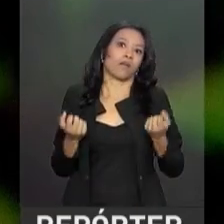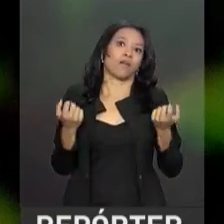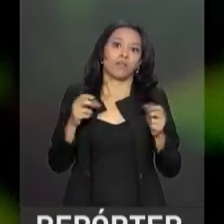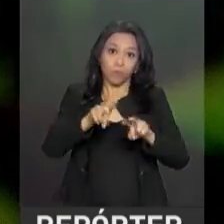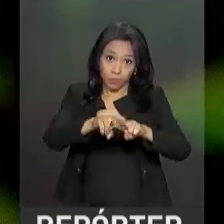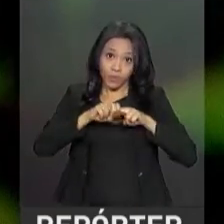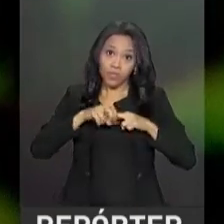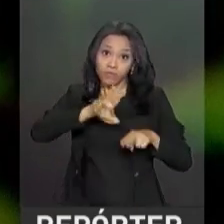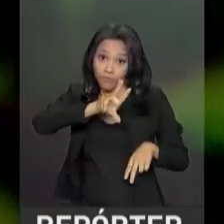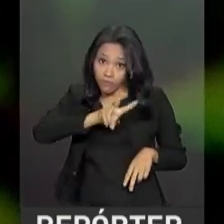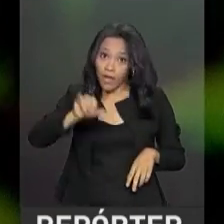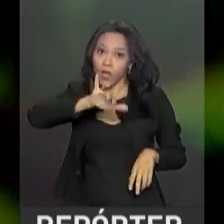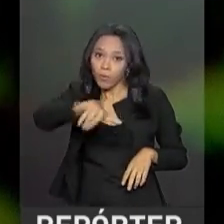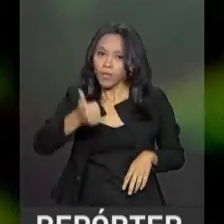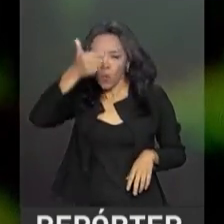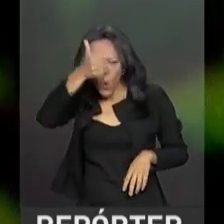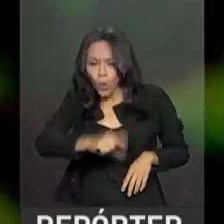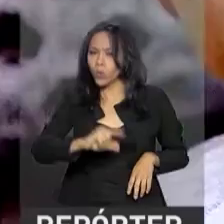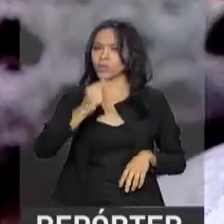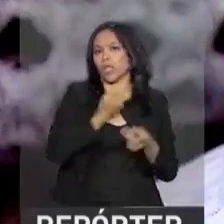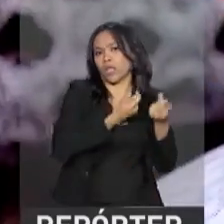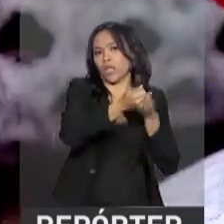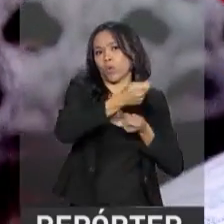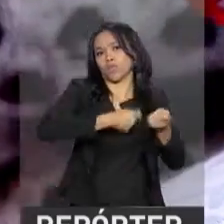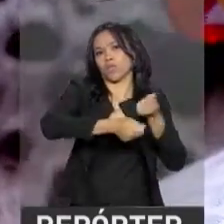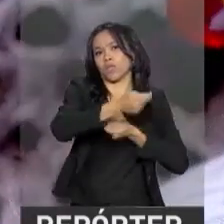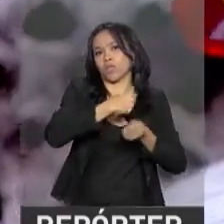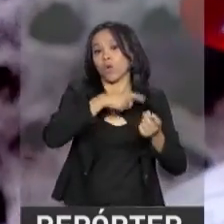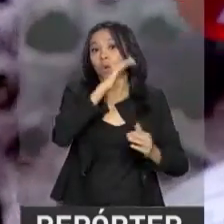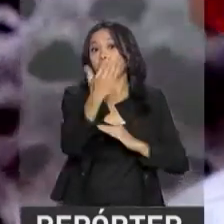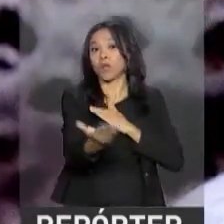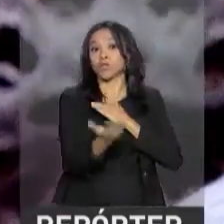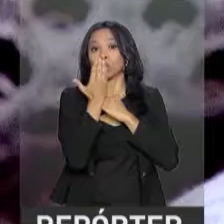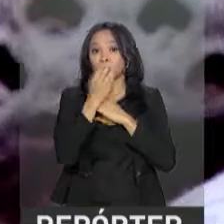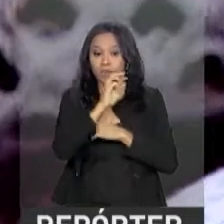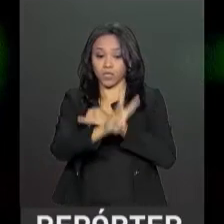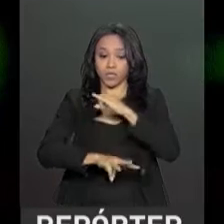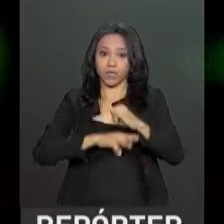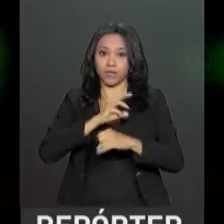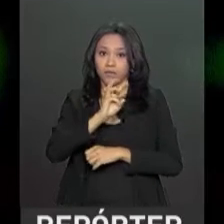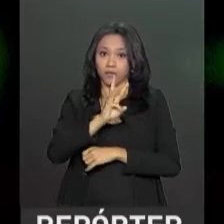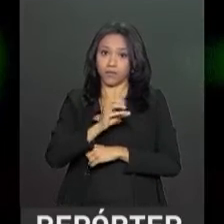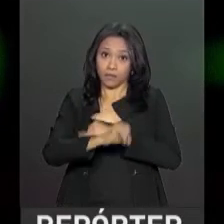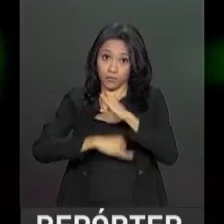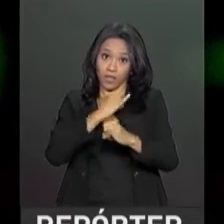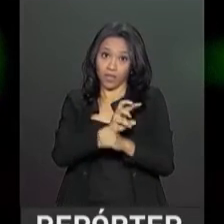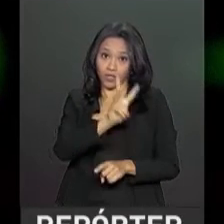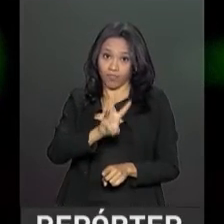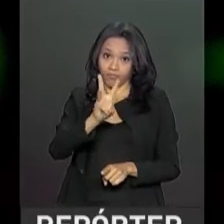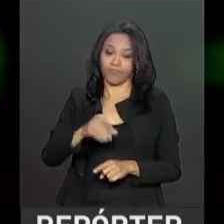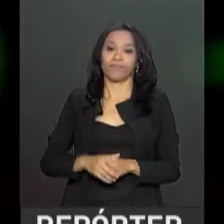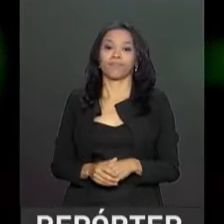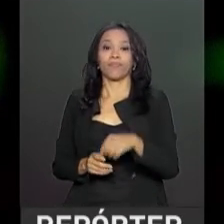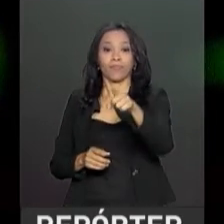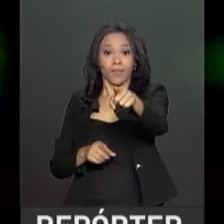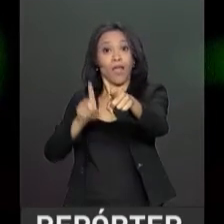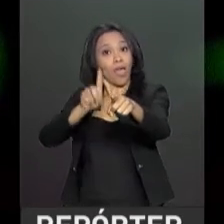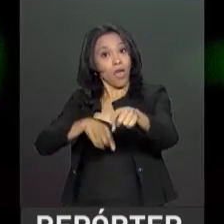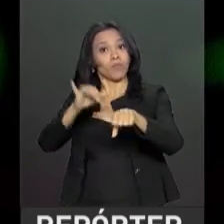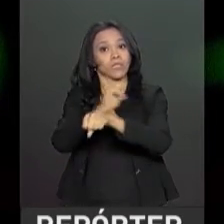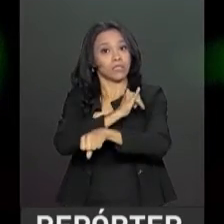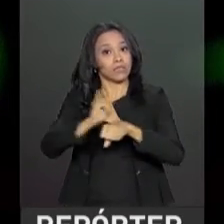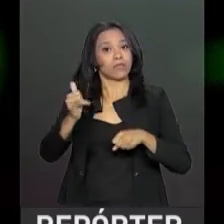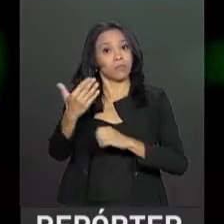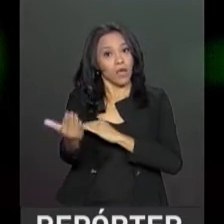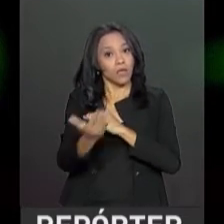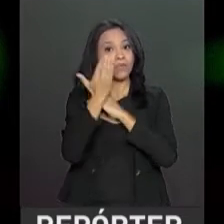aproveitar a oportunidade de uma nova negociação com a ajuda da plataforma do consumidor. É uma alternativa que a gente tem, né? Uma